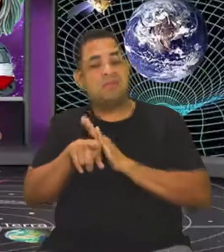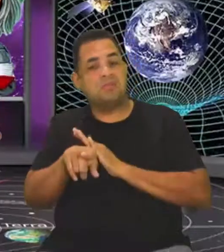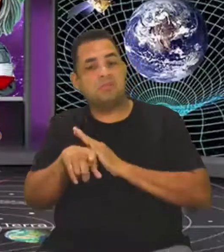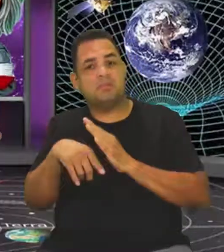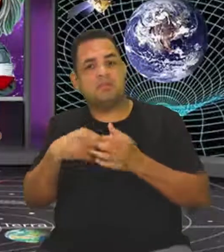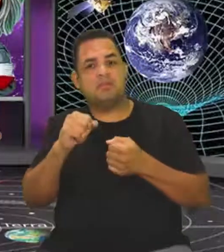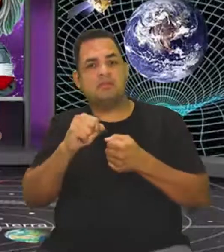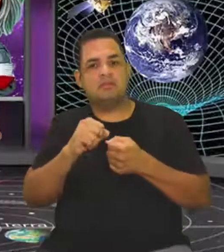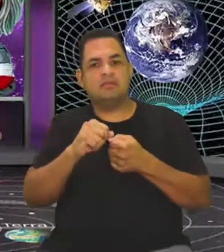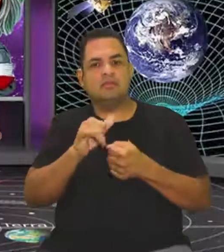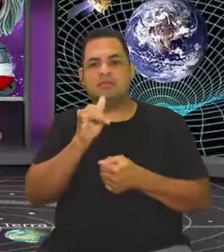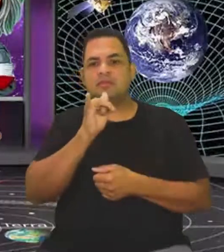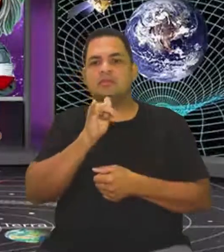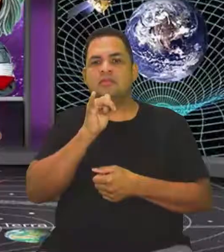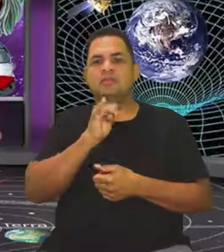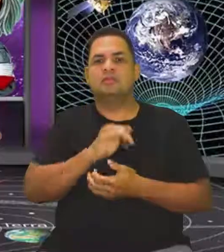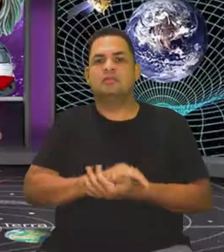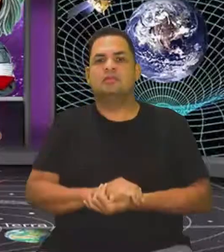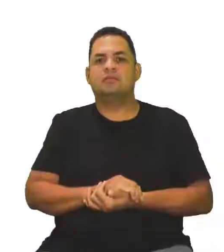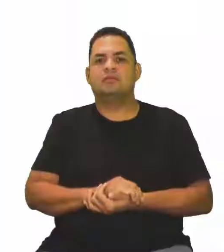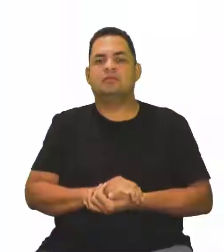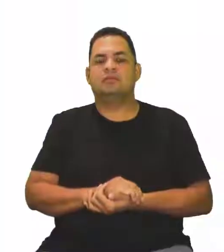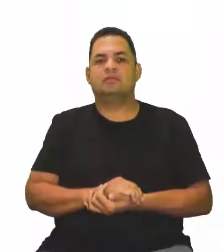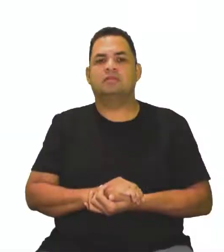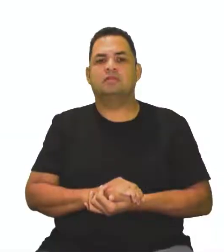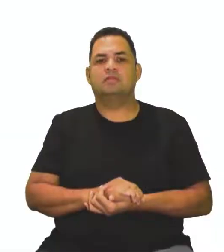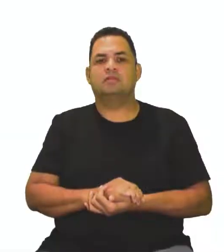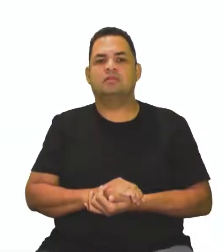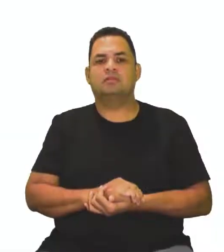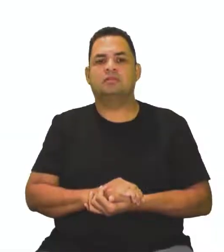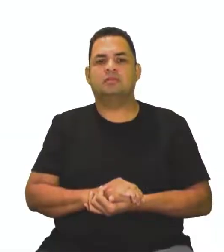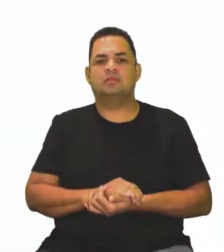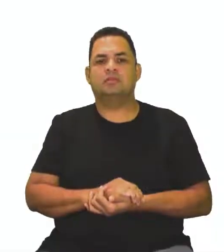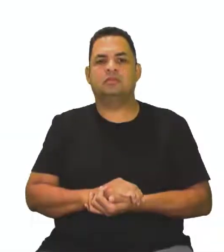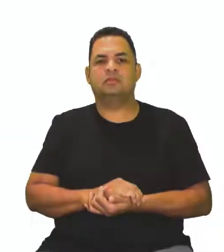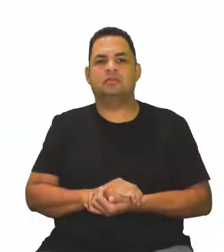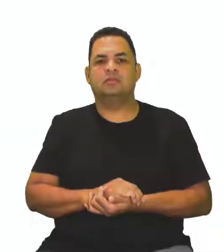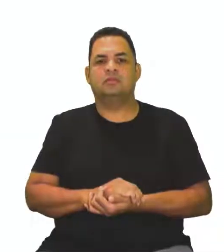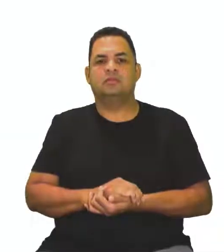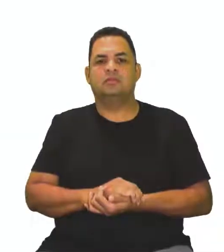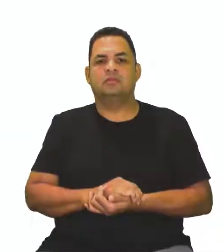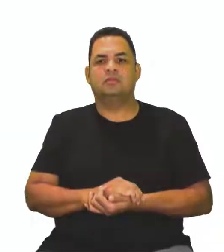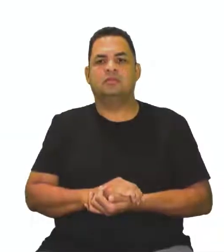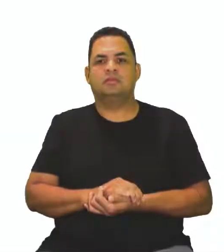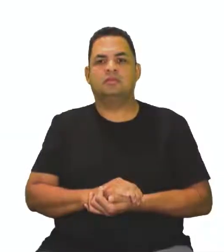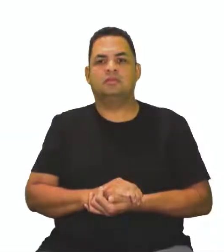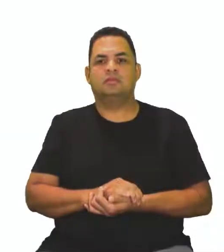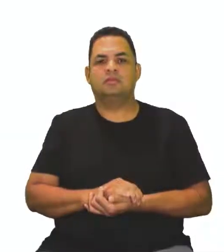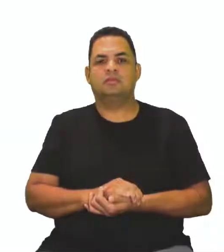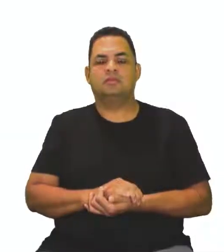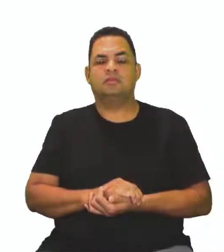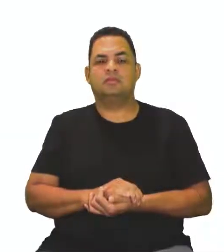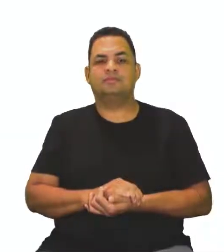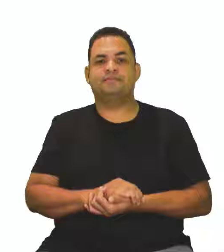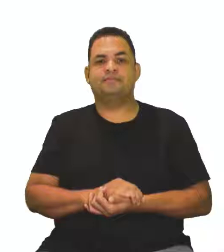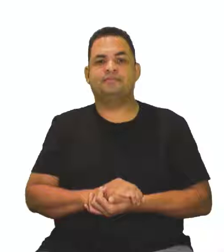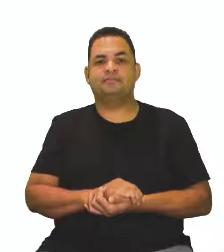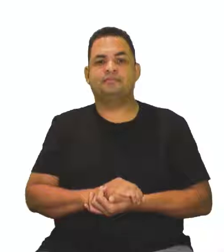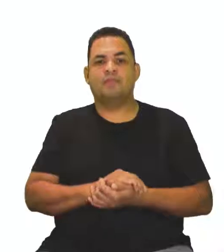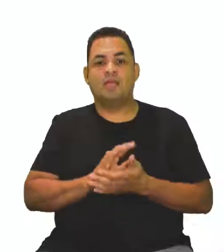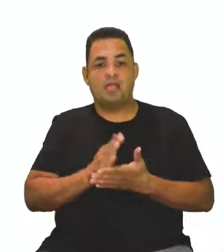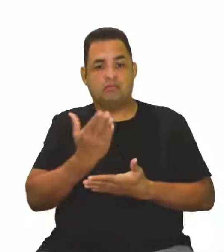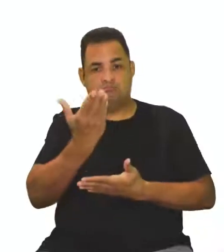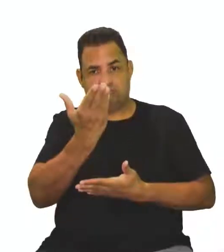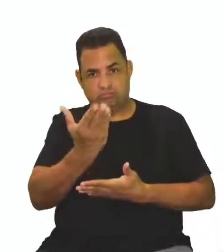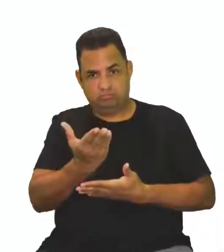vamos fazer um exemplo? Olha só, o nosso exemplo, se liga na missão aqui, pessoal. Dado o